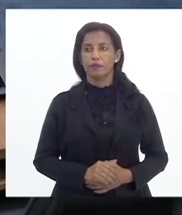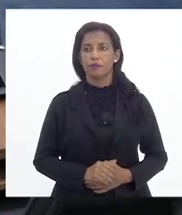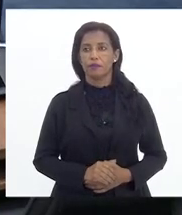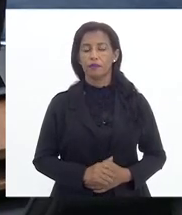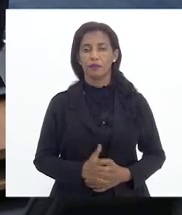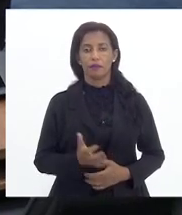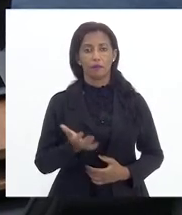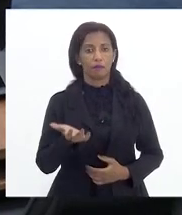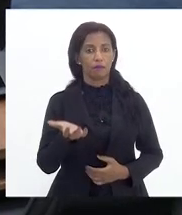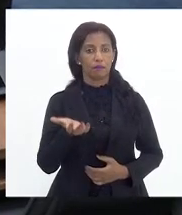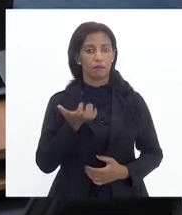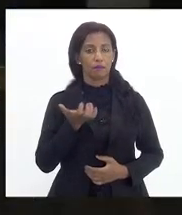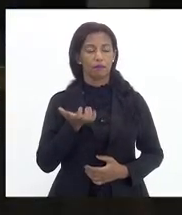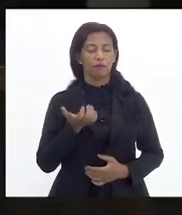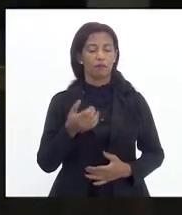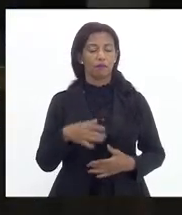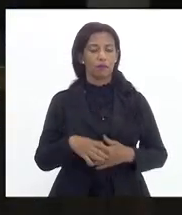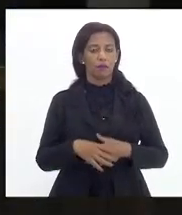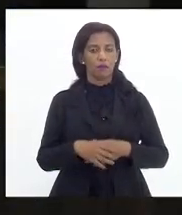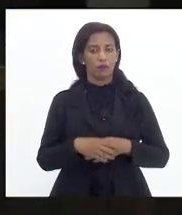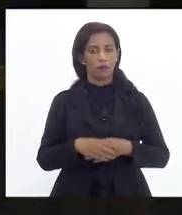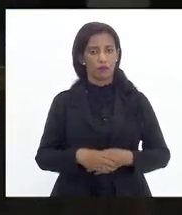a sauda